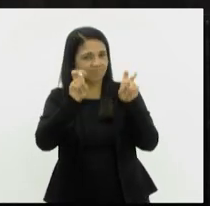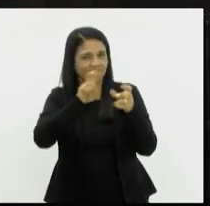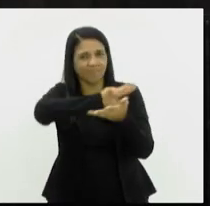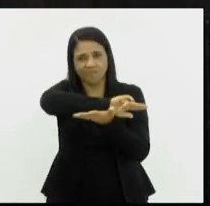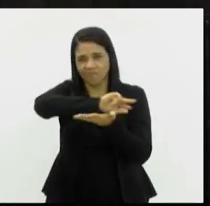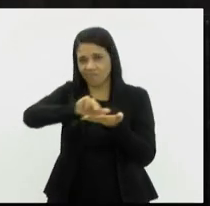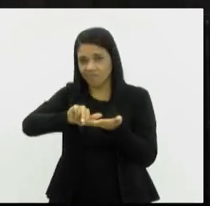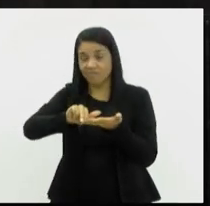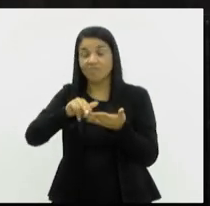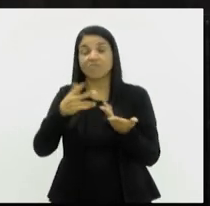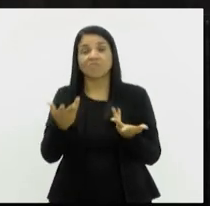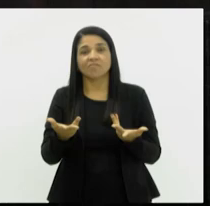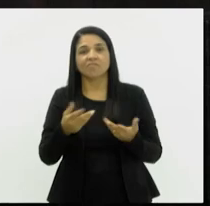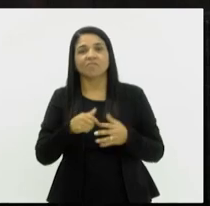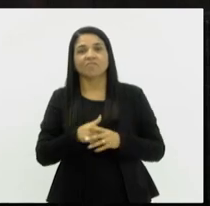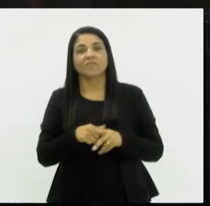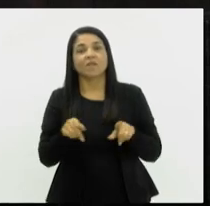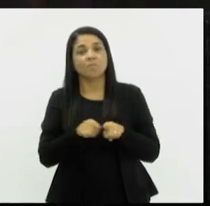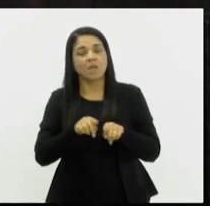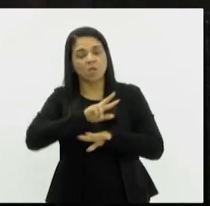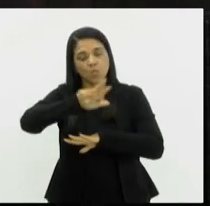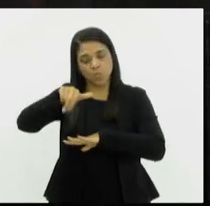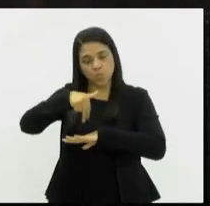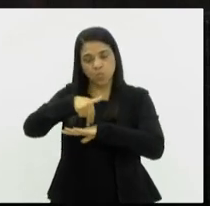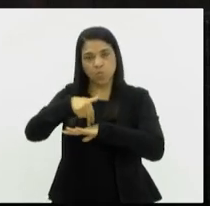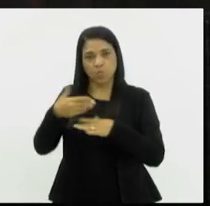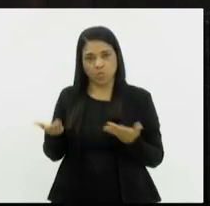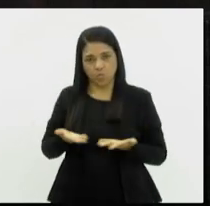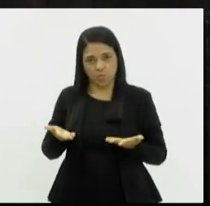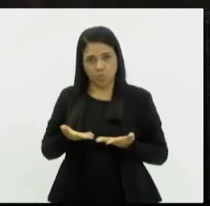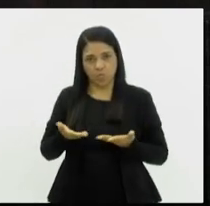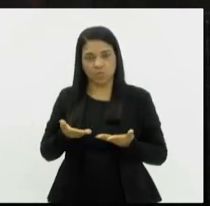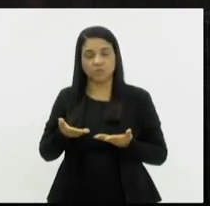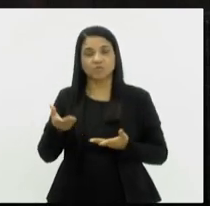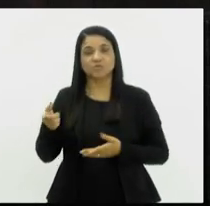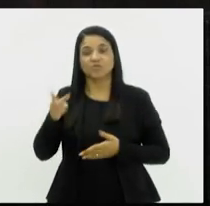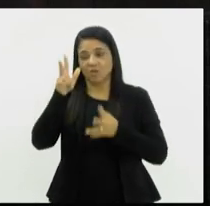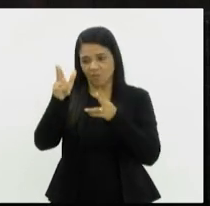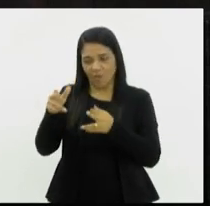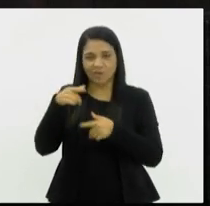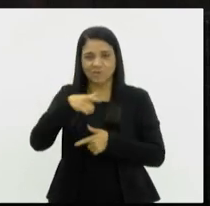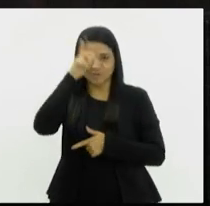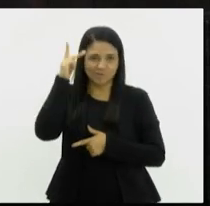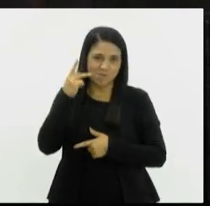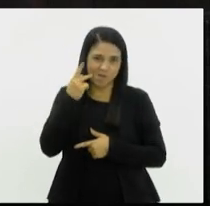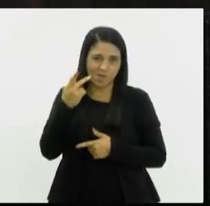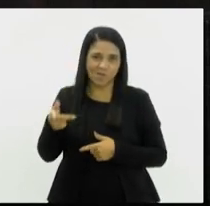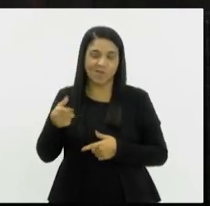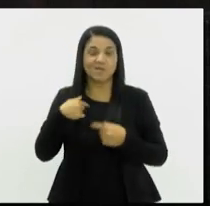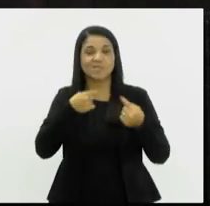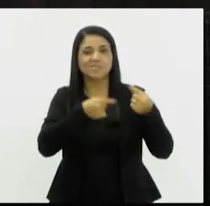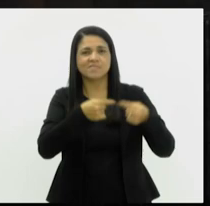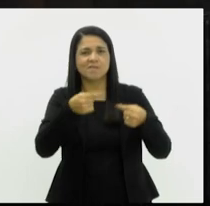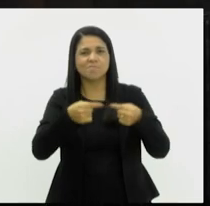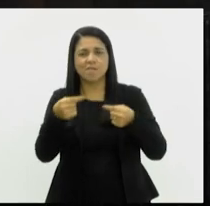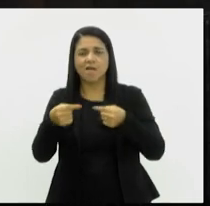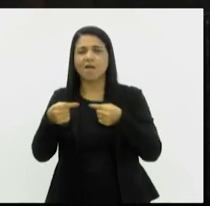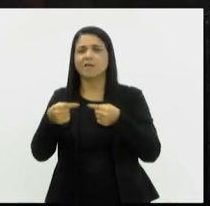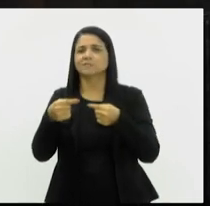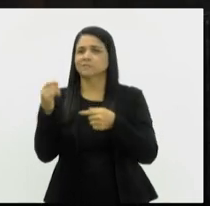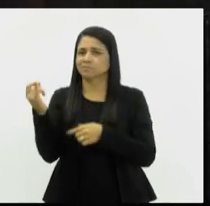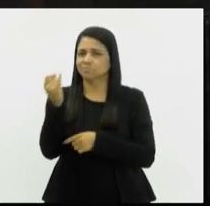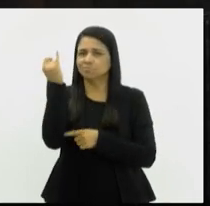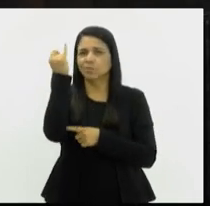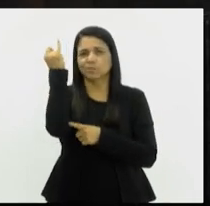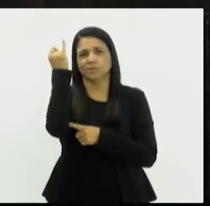queria aqui também hoje utilizar desse espaço, bem como o nosso decano faz, para trazer debates pertinentes ao